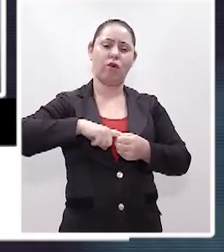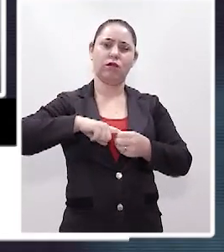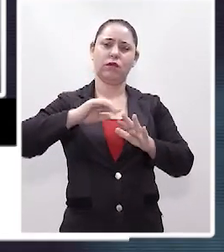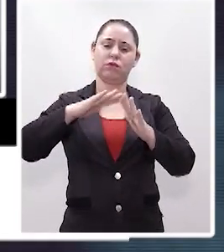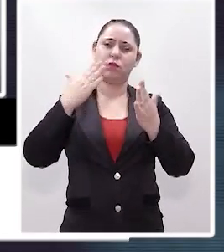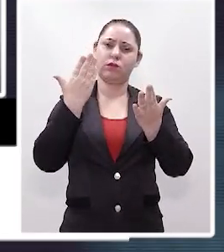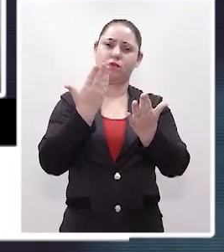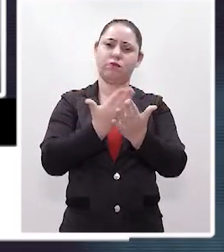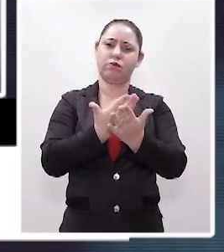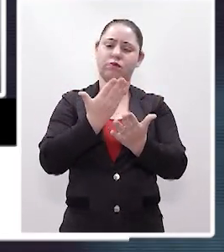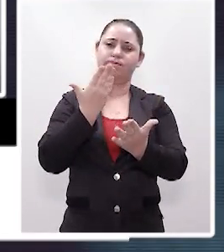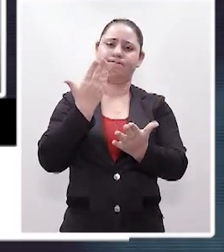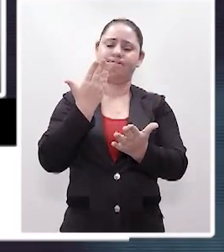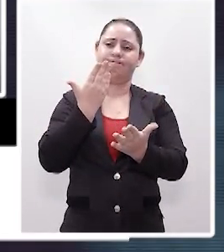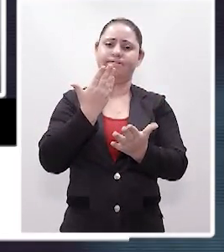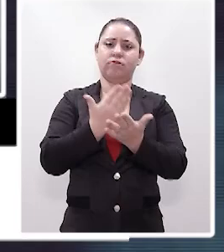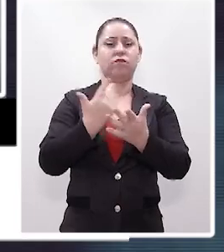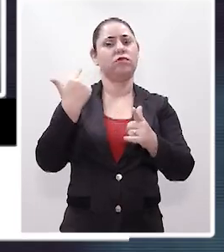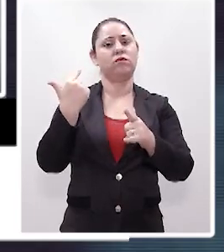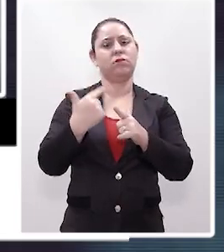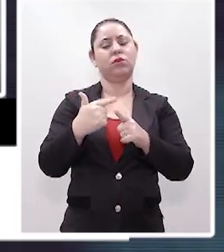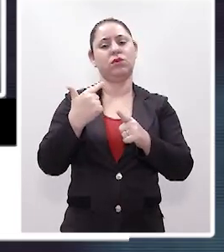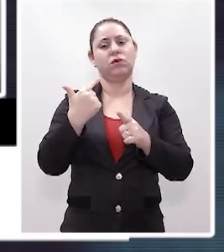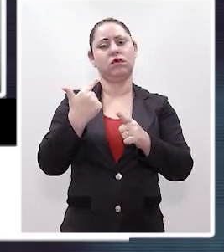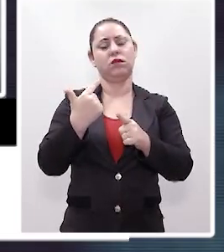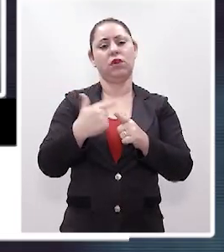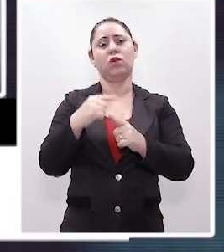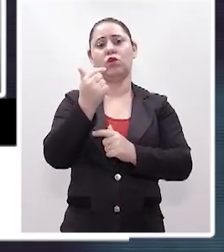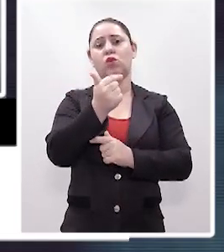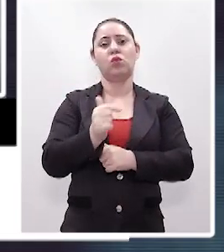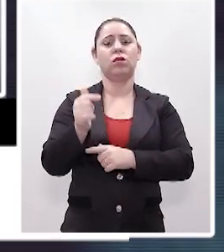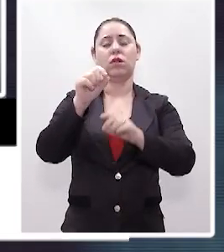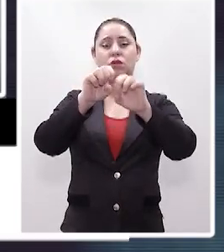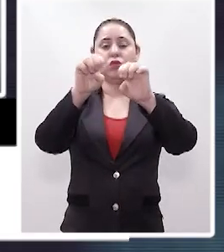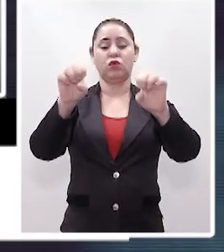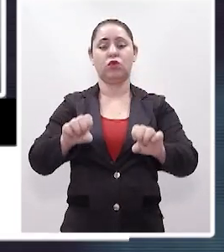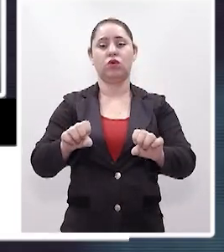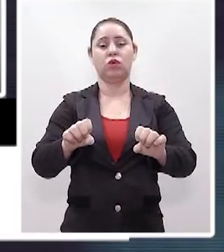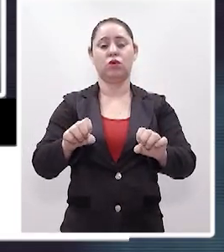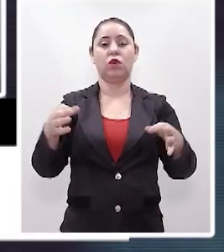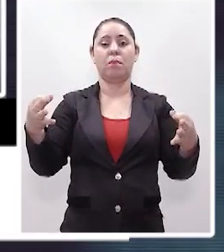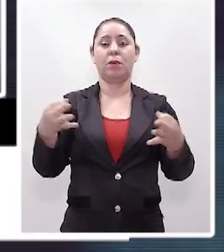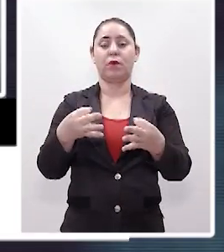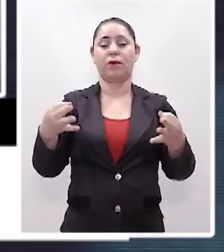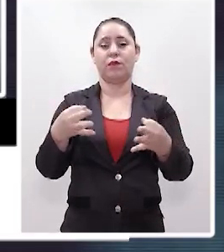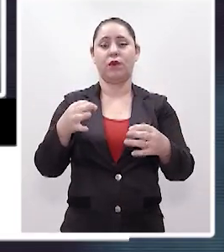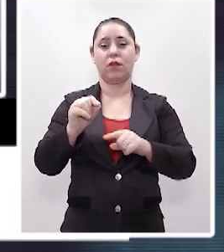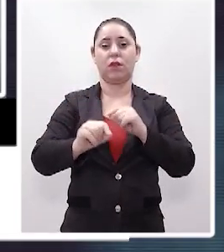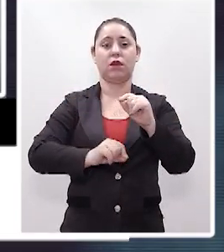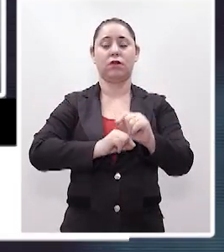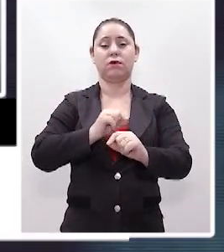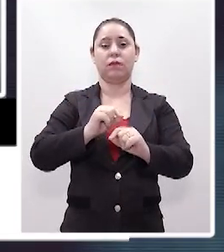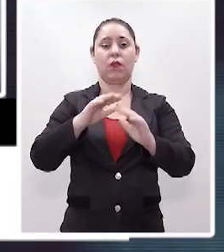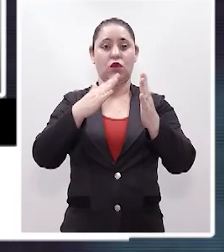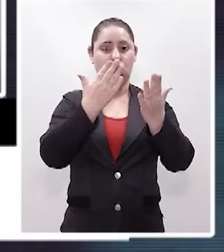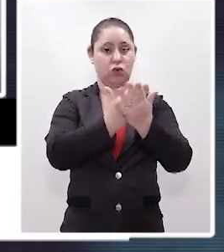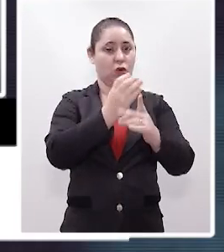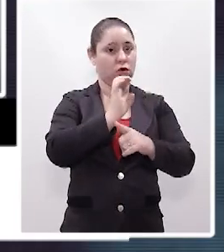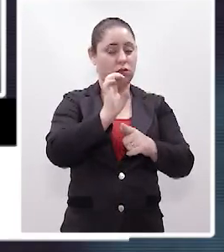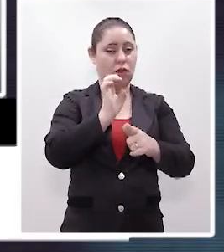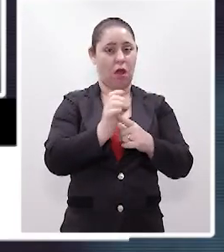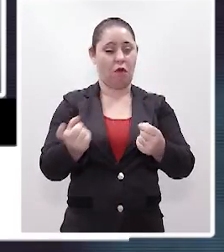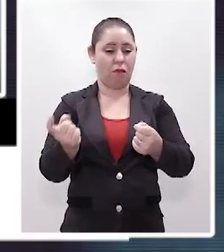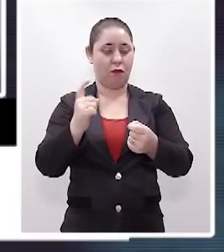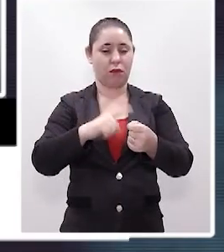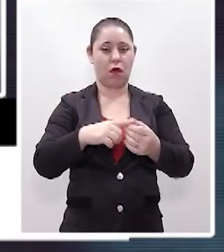retomada da escola, porque não tem a estrutura o suficiente, a escola estadual